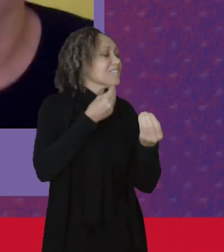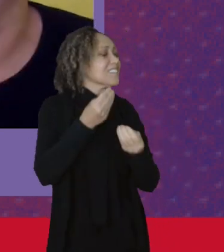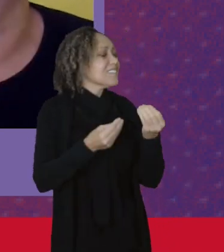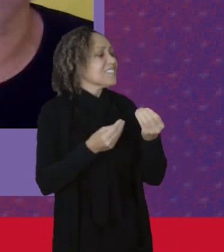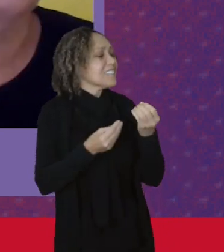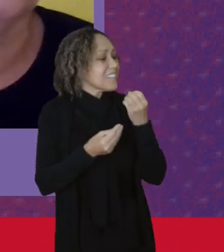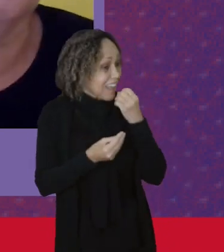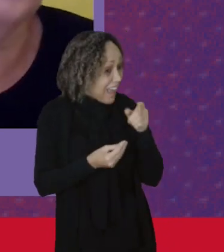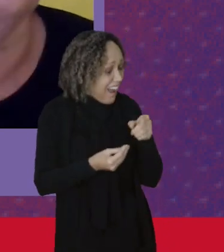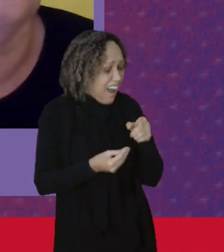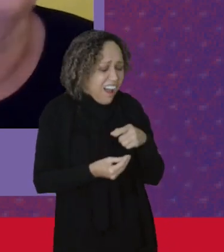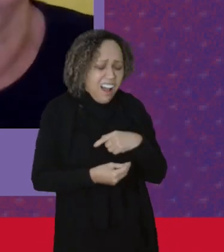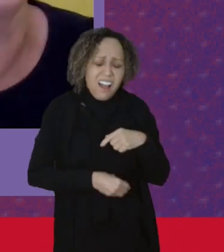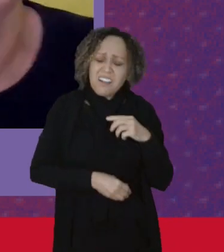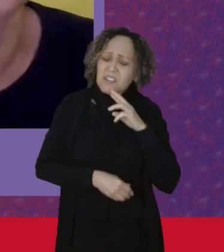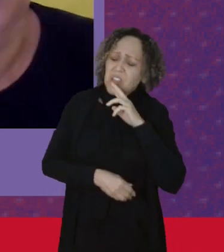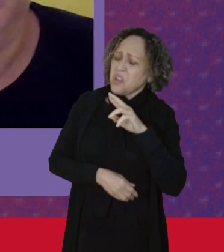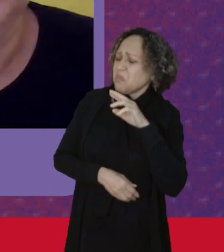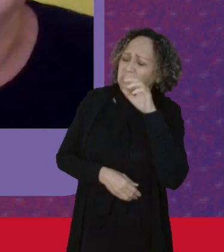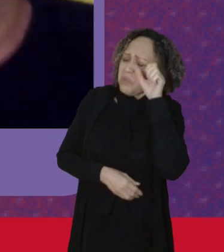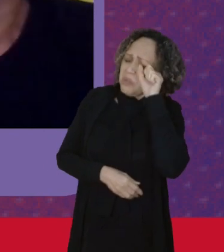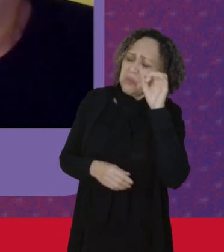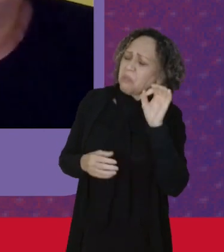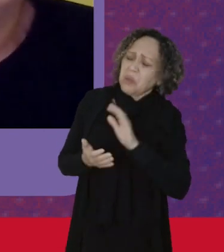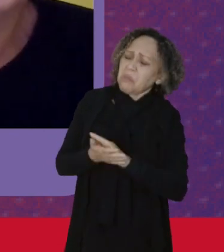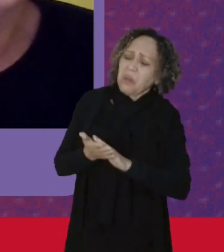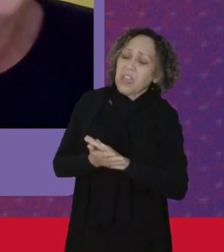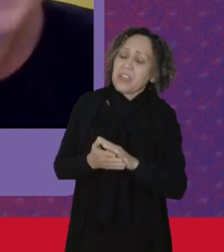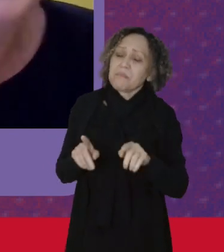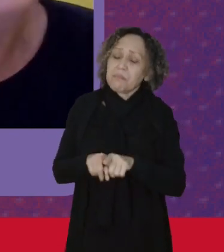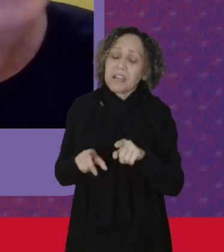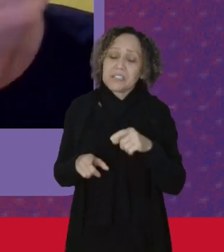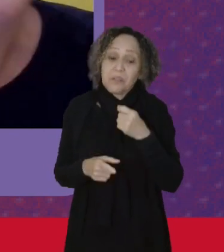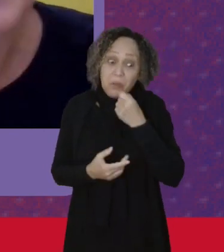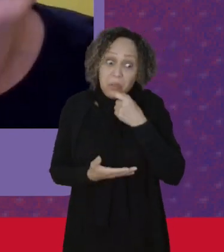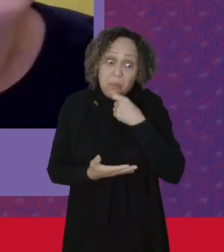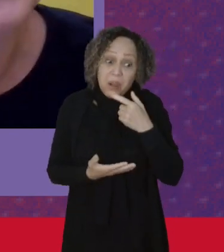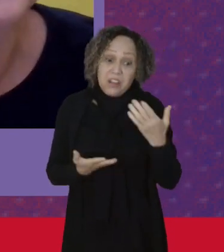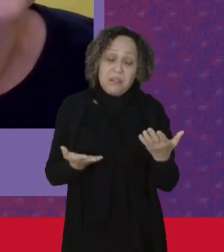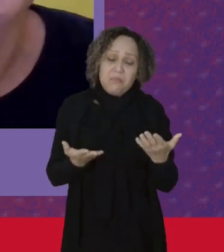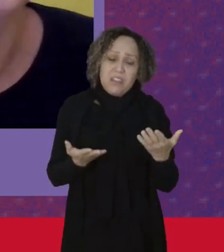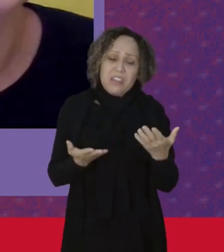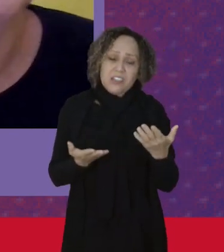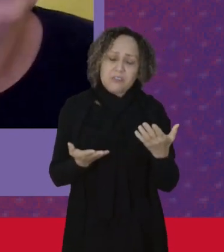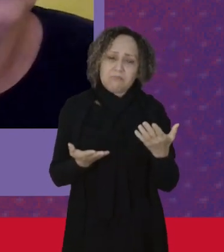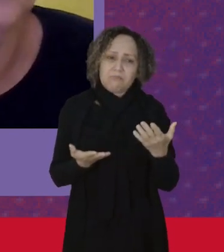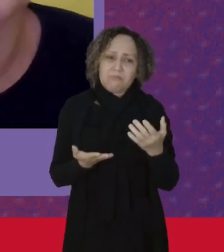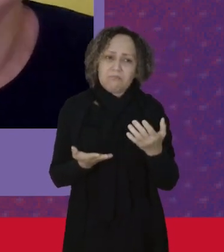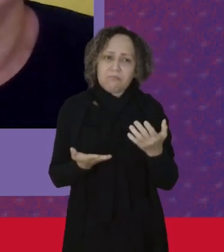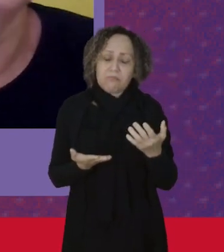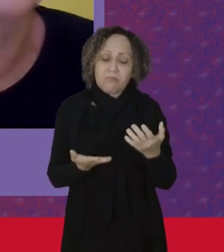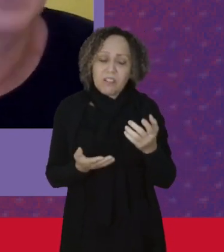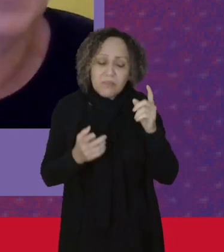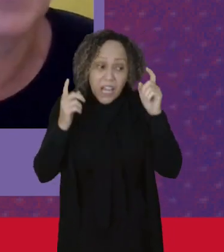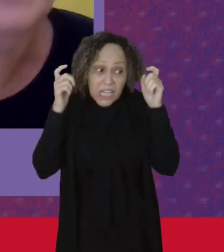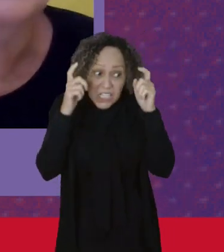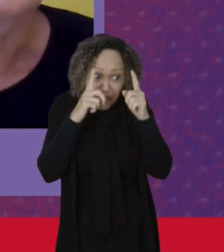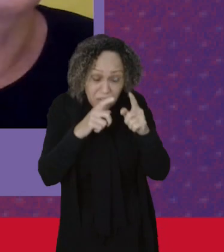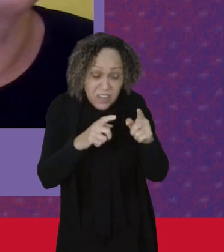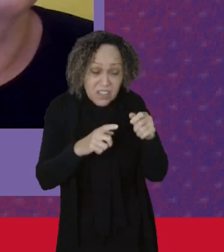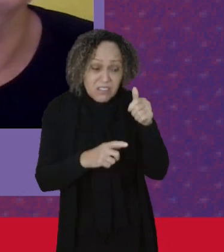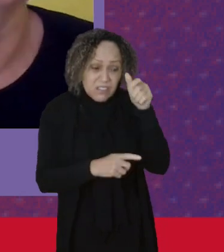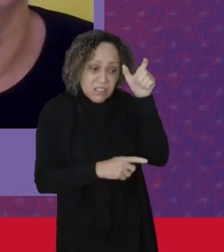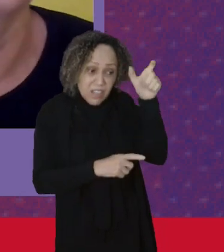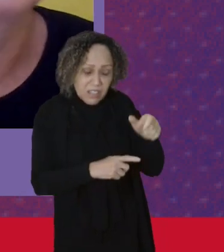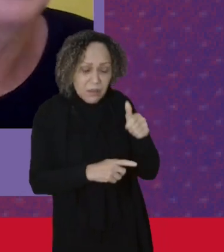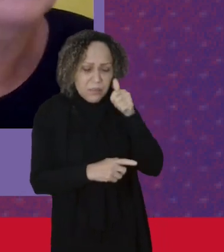dormindo bem, mas eu estou tomando bola e aí eu durmo. Mas daí vai ficar difícil, porque essa pessoa vai se viciar,